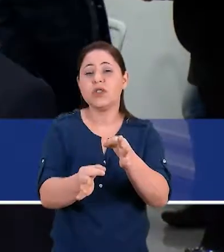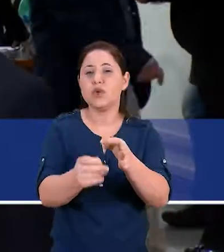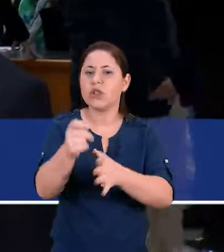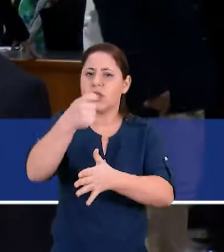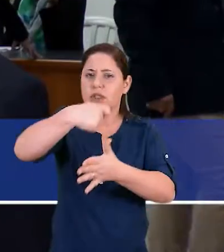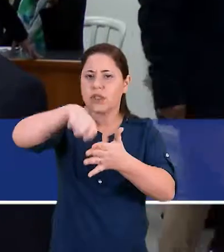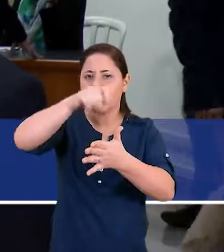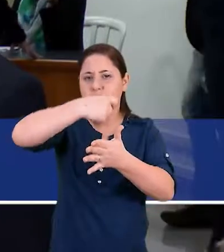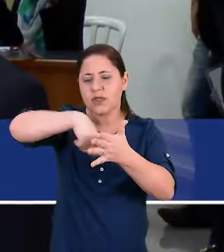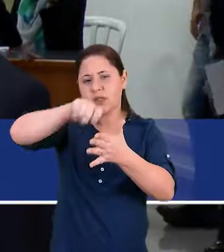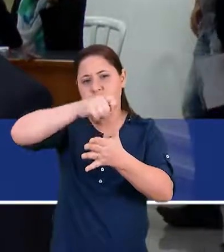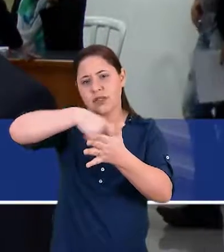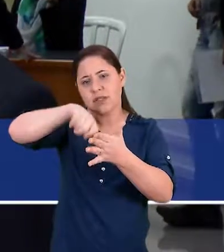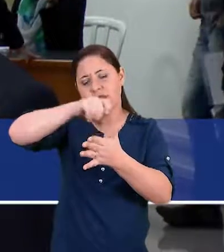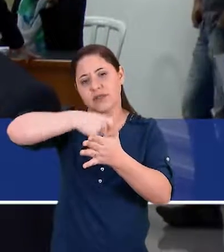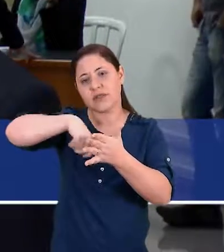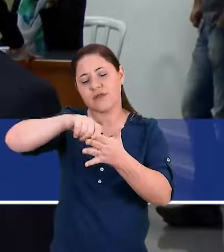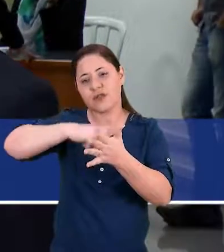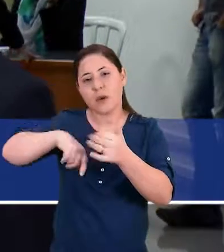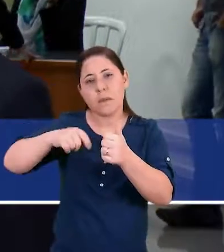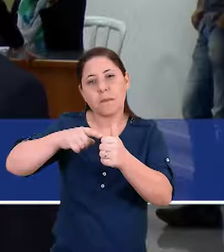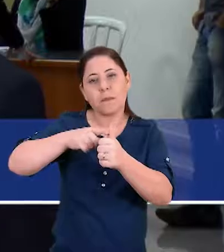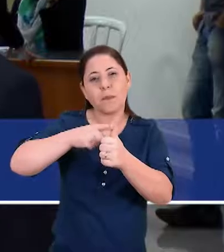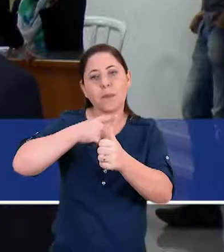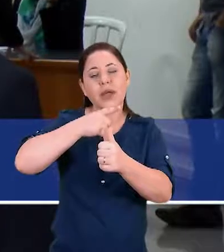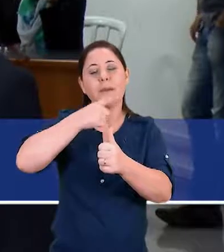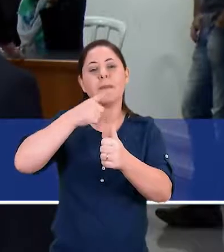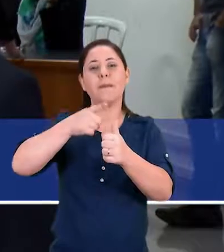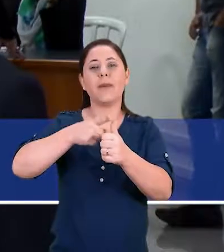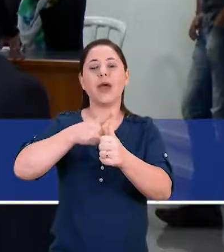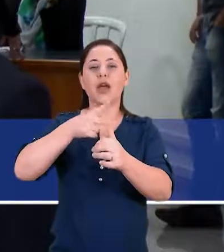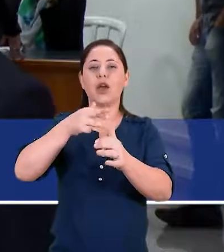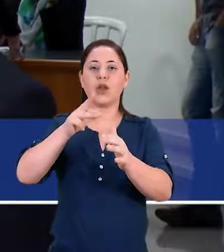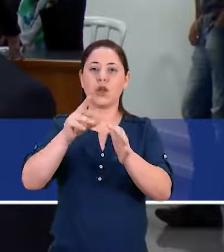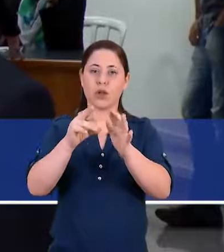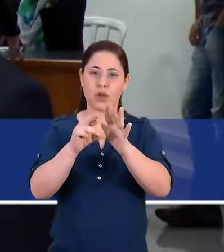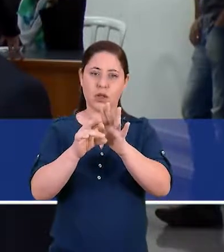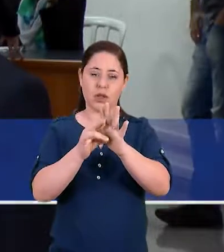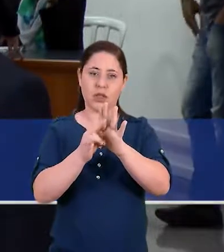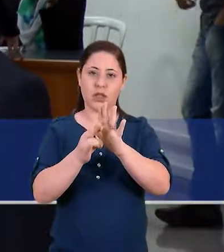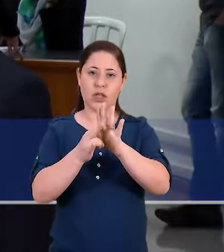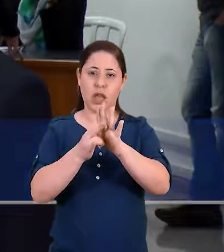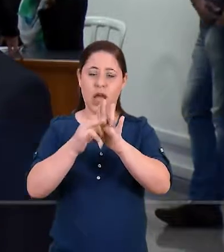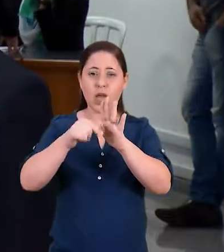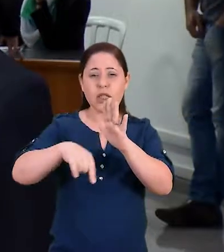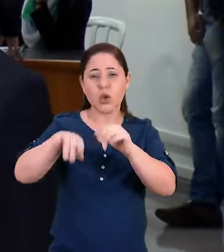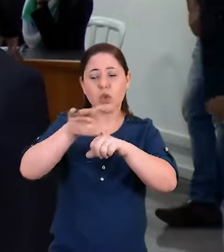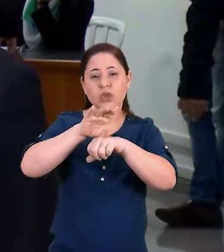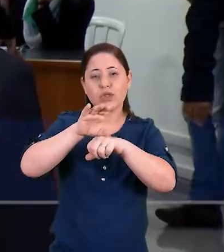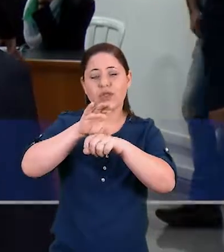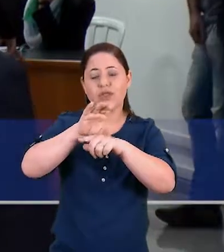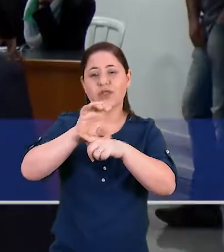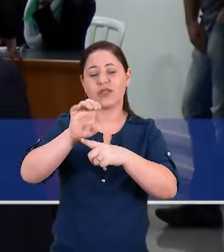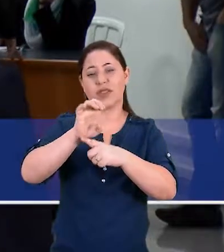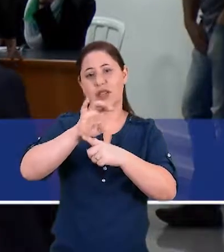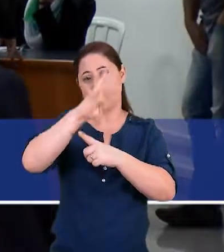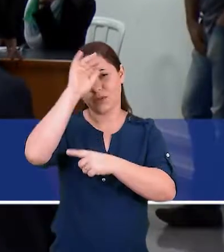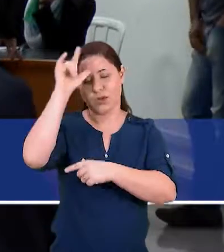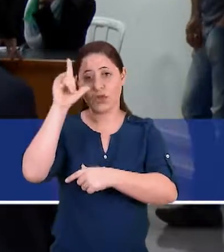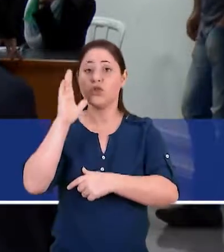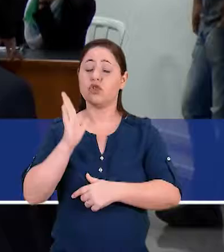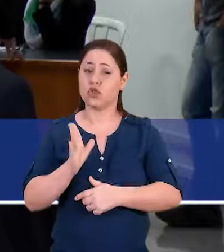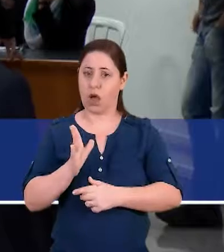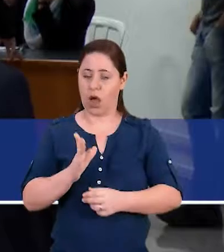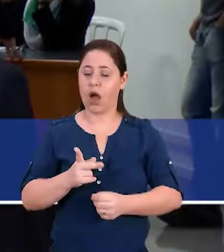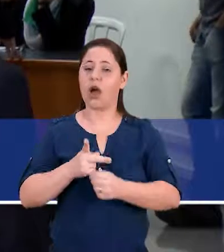que escreveu o rascunho do regimento interno da Assembleia Constituinte de Mato Grosso do Sul. Eu já